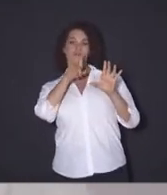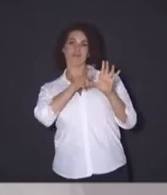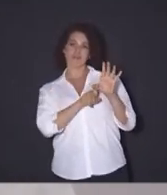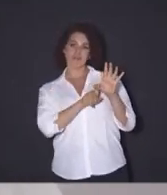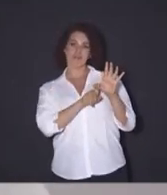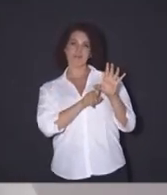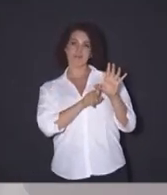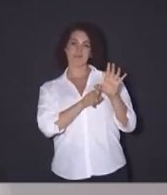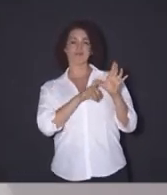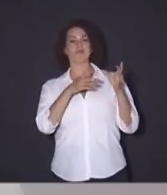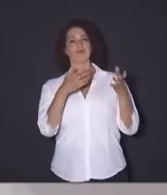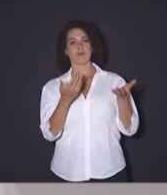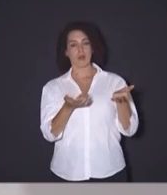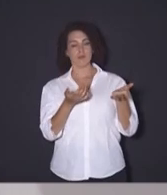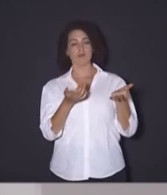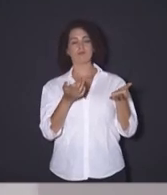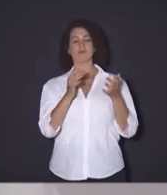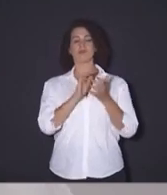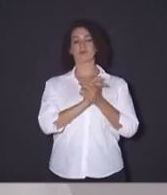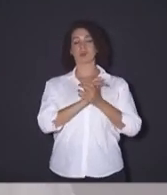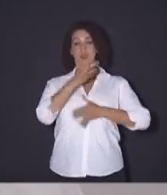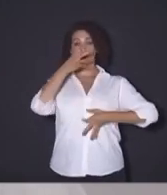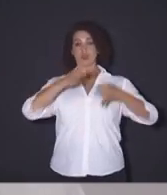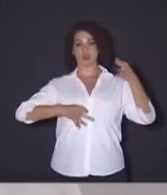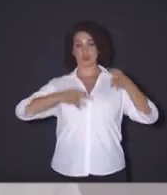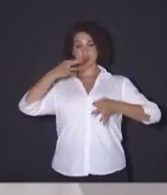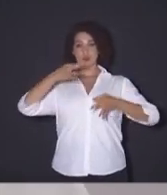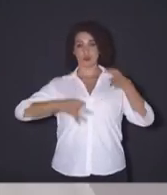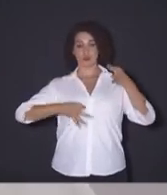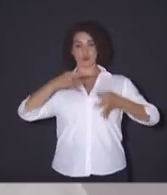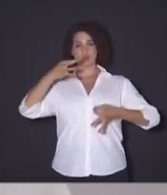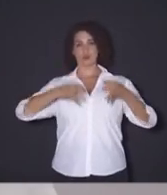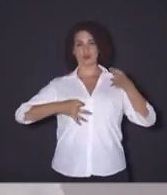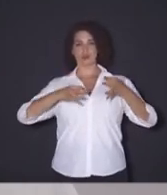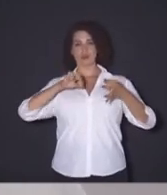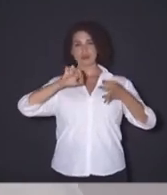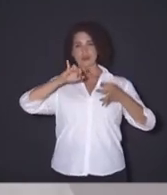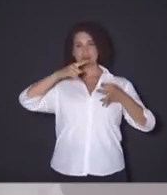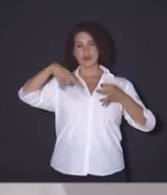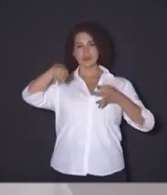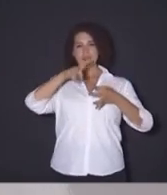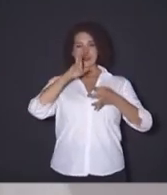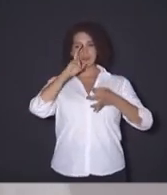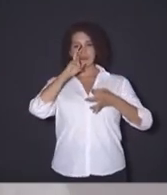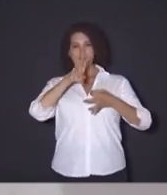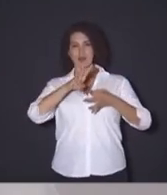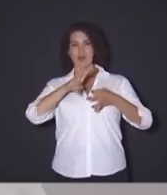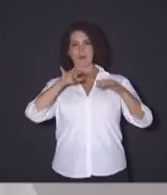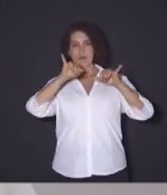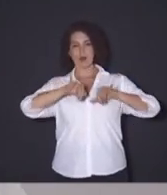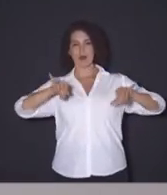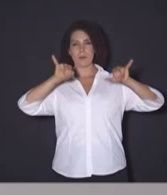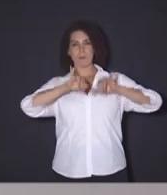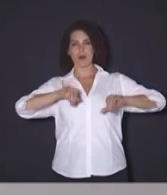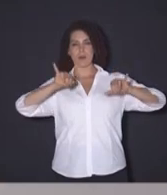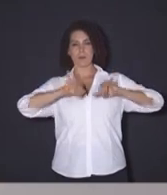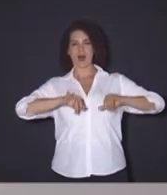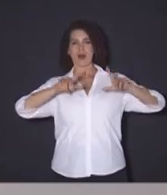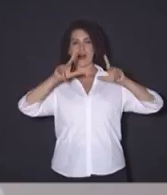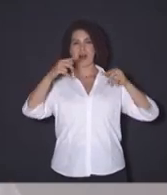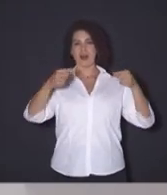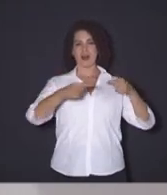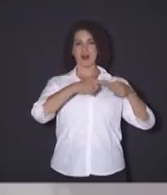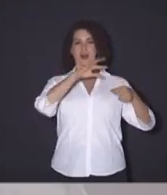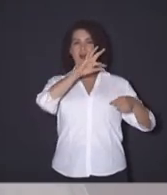isso na na justiça quem acompanha o noticiário policial o que vê o que